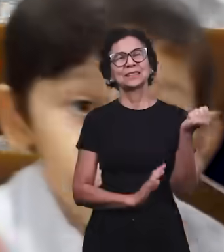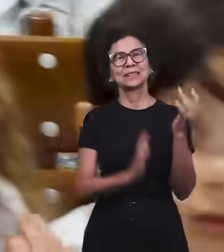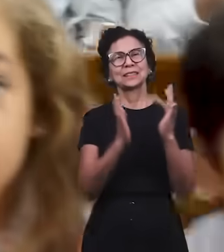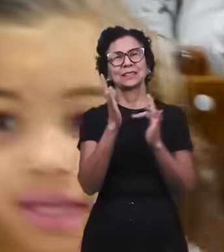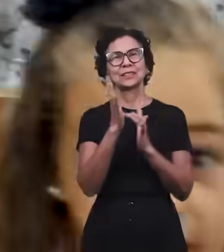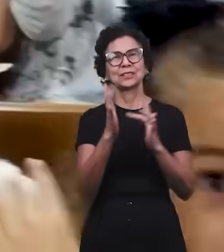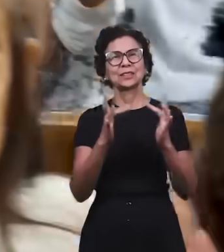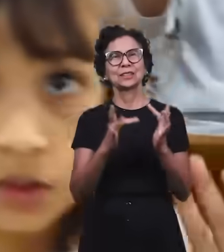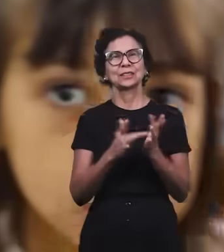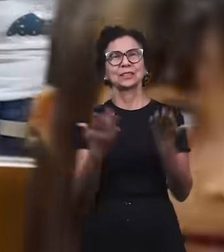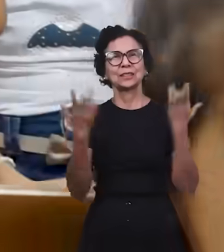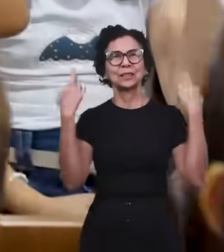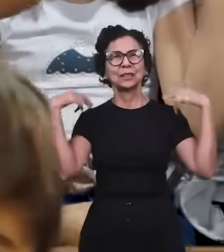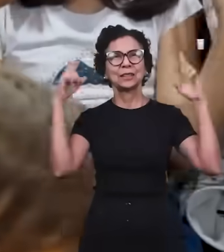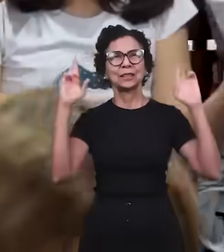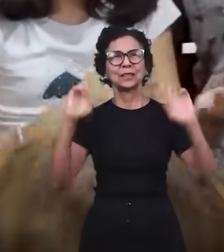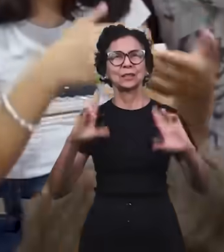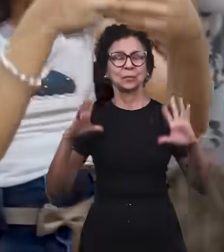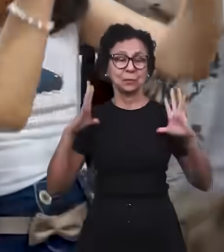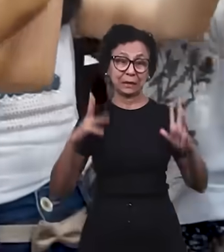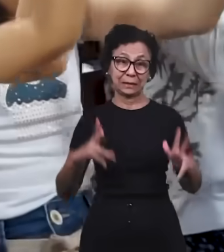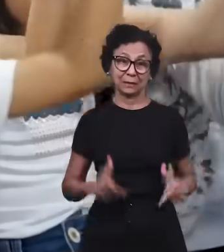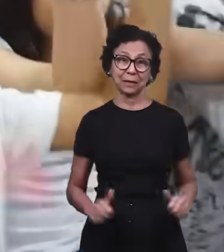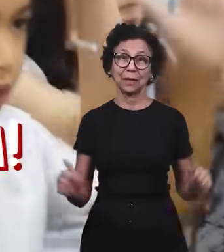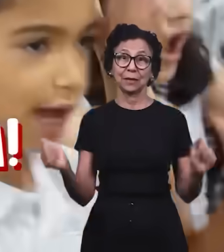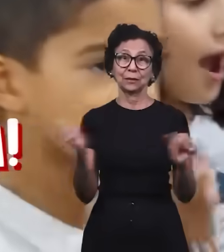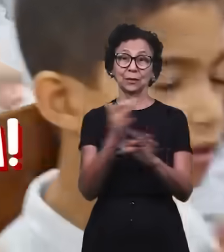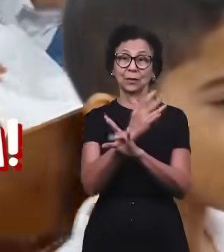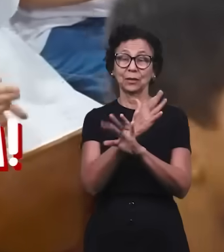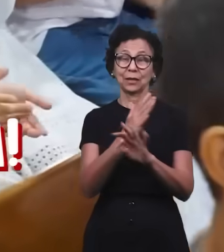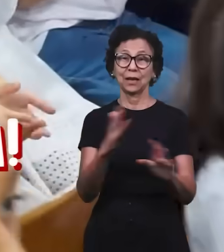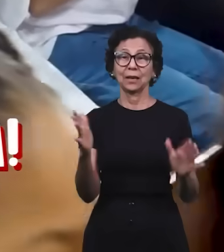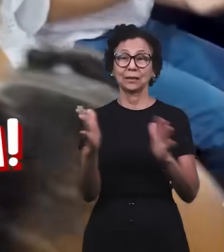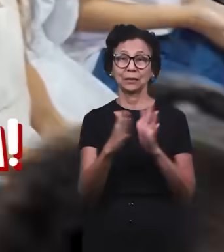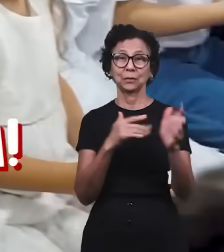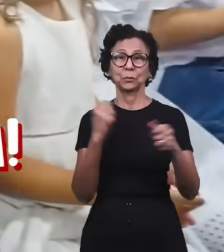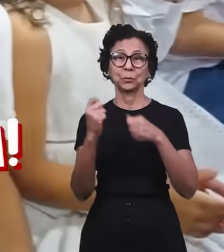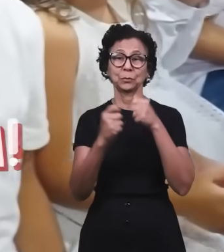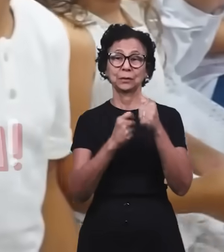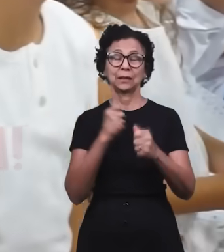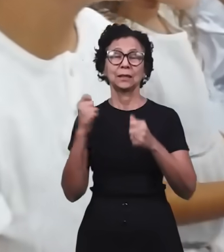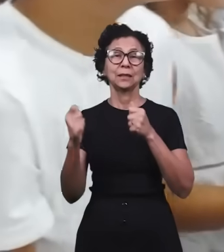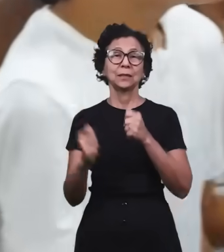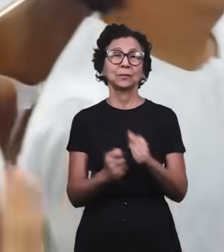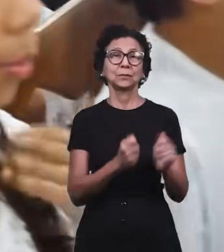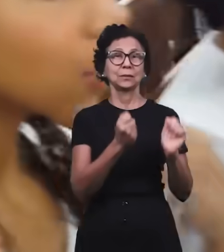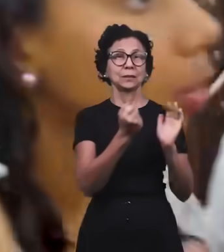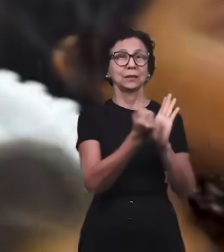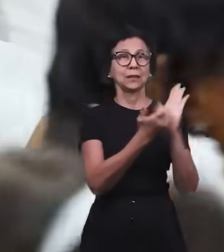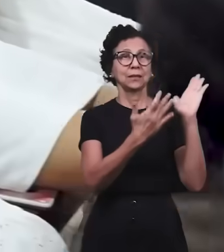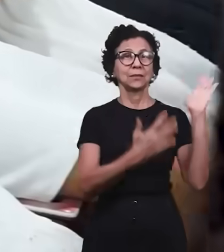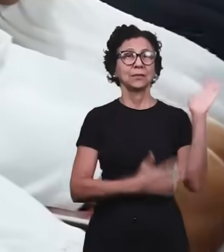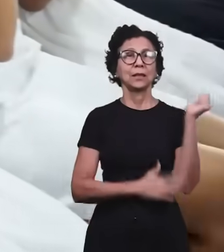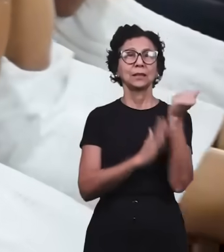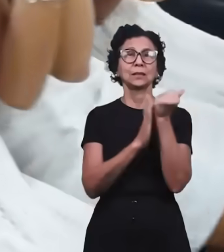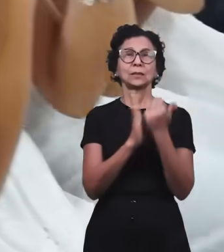do Cordeiro, aleluia, glória, aleluia.